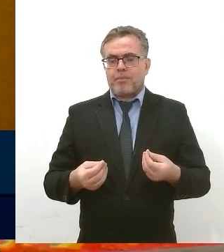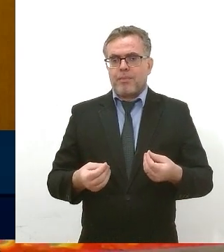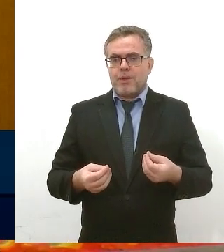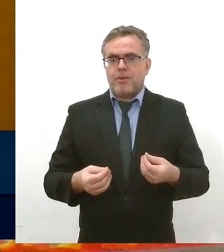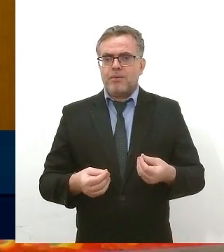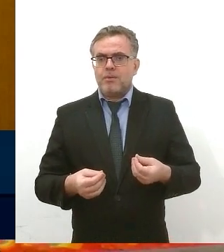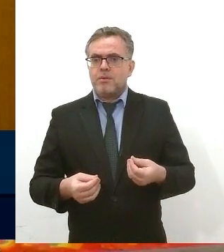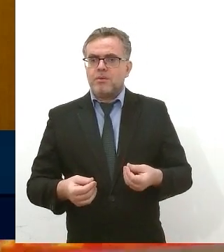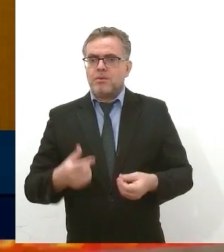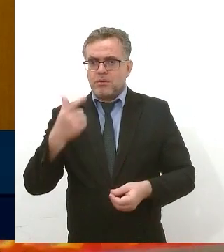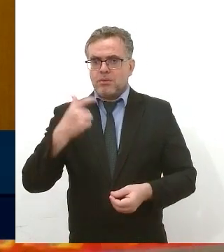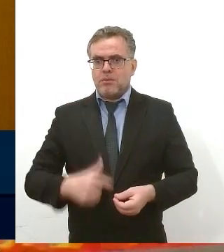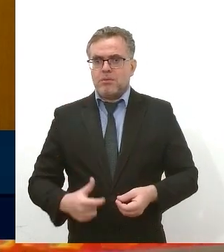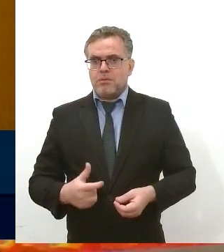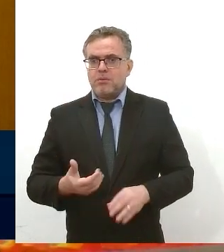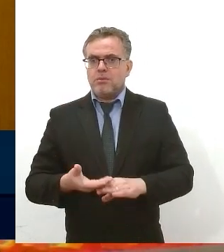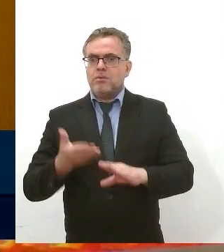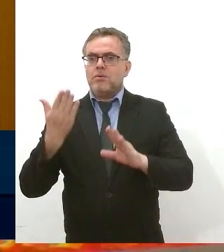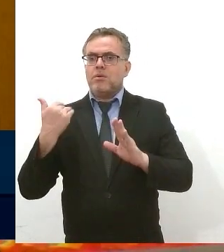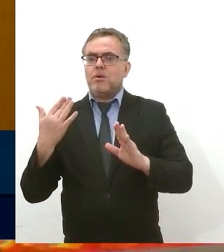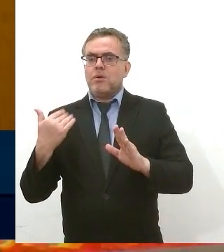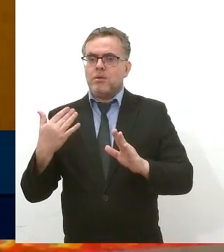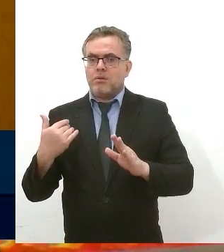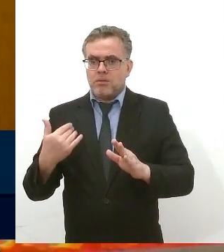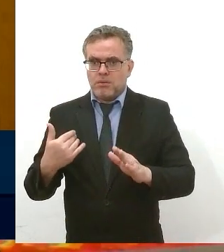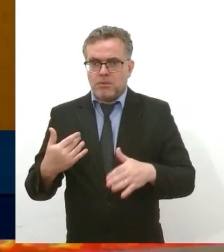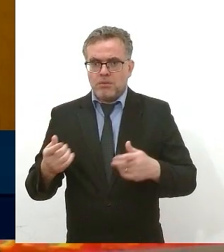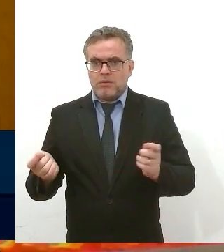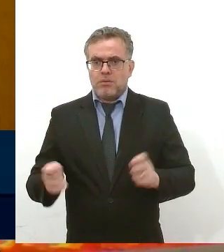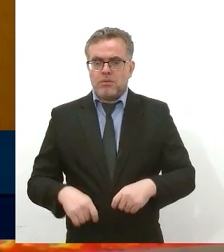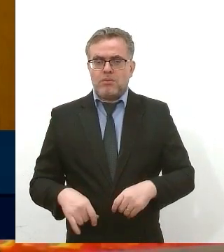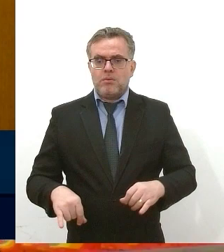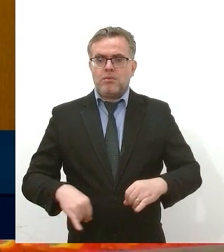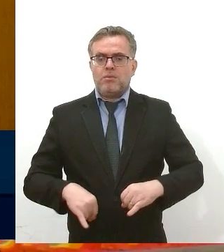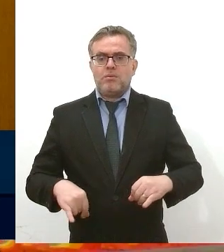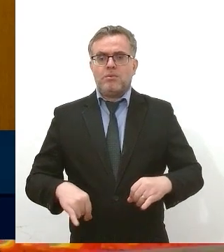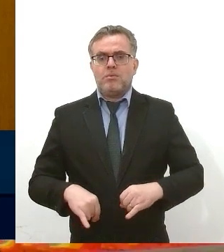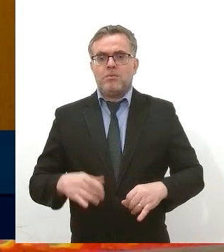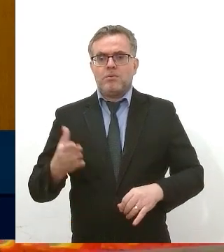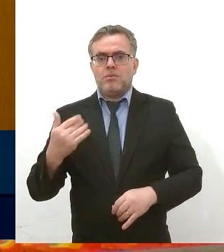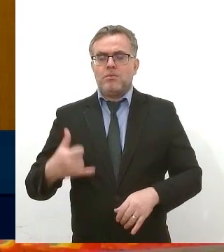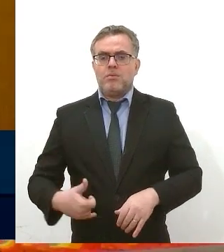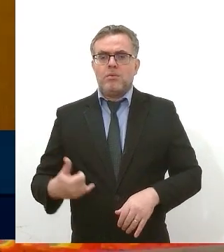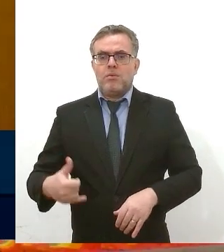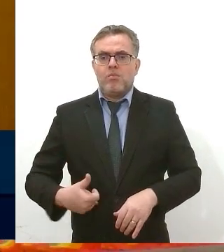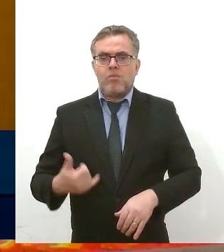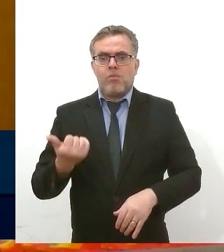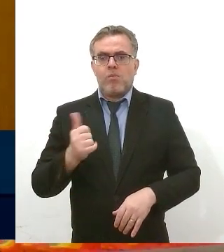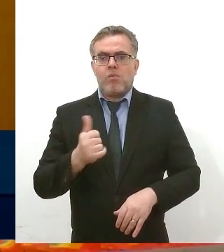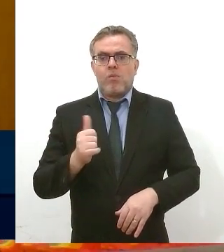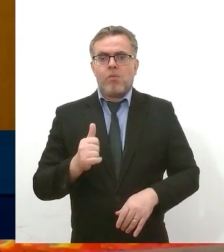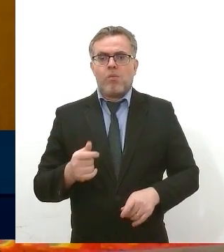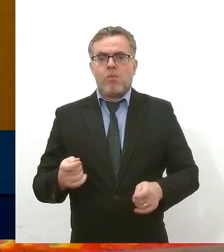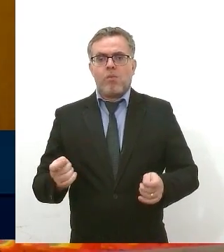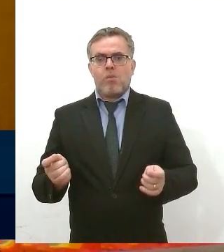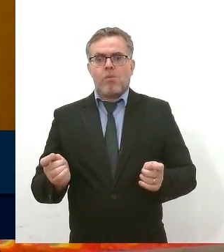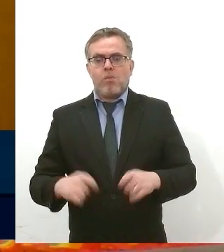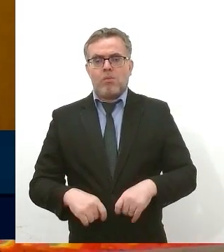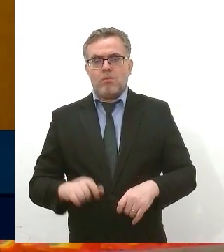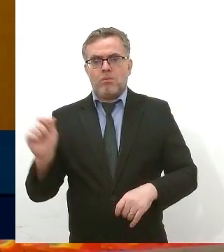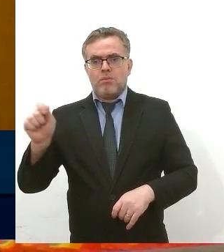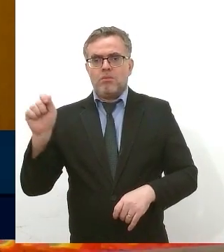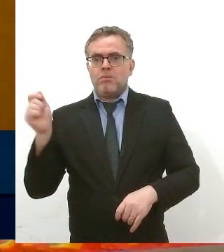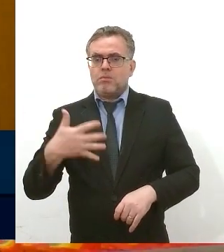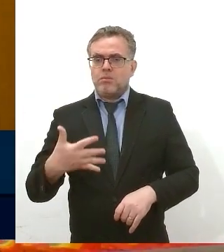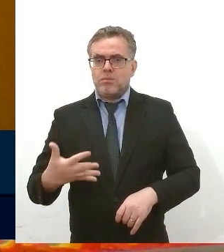de Cana Brava, Santa Rosa de Lima, com 11 anos, que eu já era ali no Brasil. Eu sempre, desde os meus 4